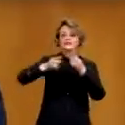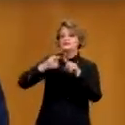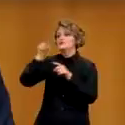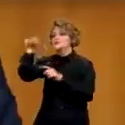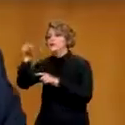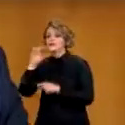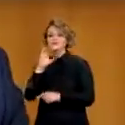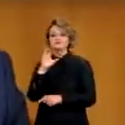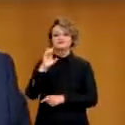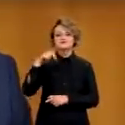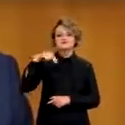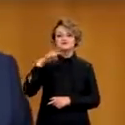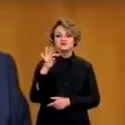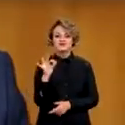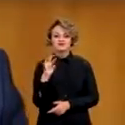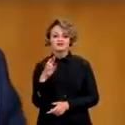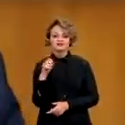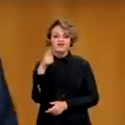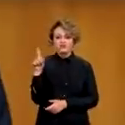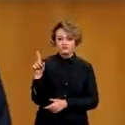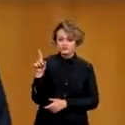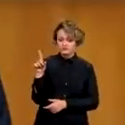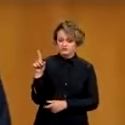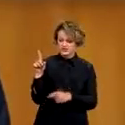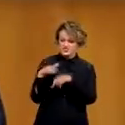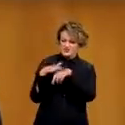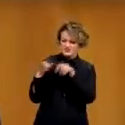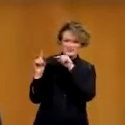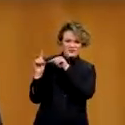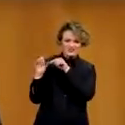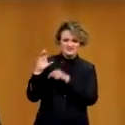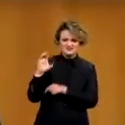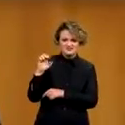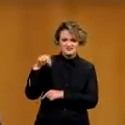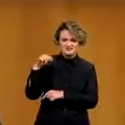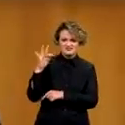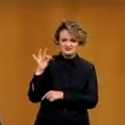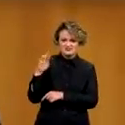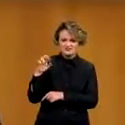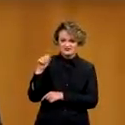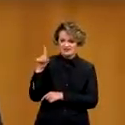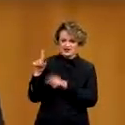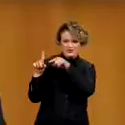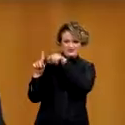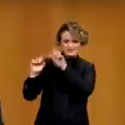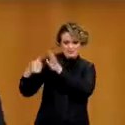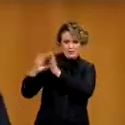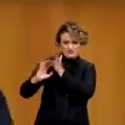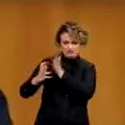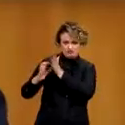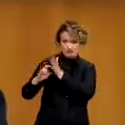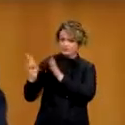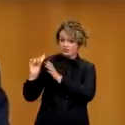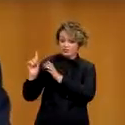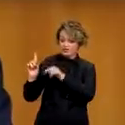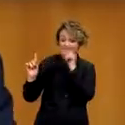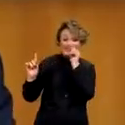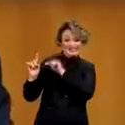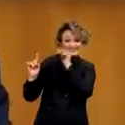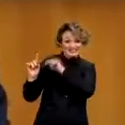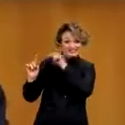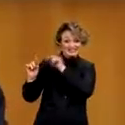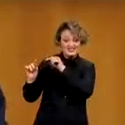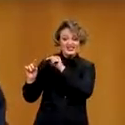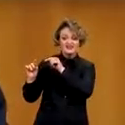Centrão. A gente não negocia com o Centrão. O Centrão não é um partido político. Uhum. O Centrão, ele se junta em função